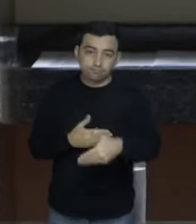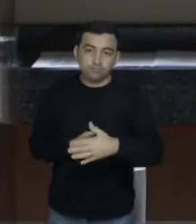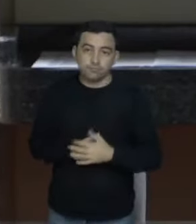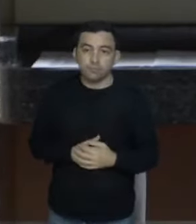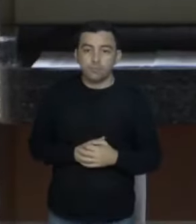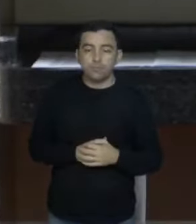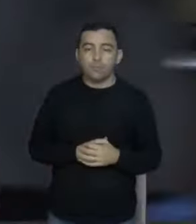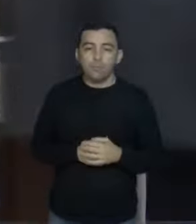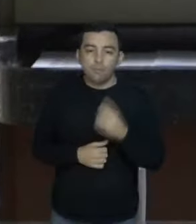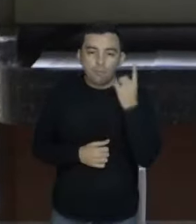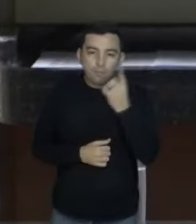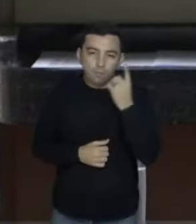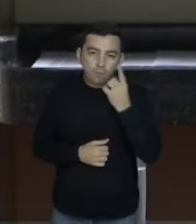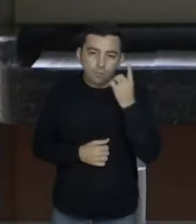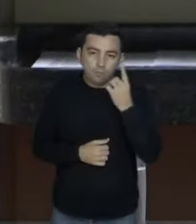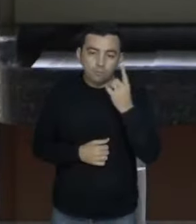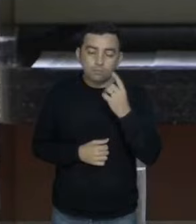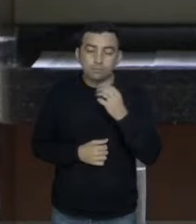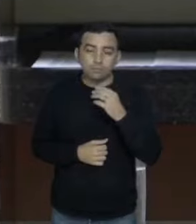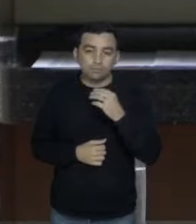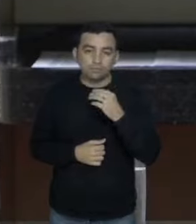Deputado Marquito